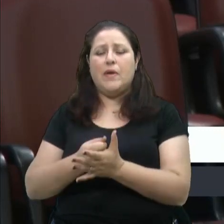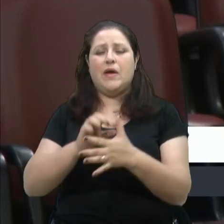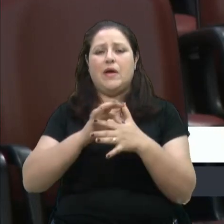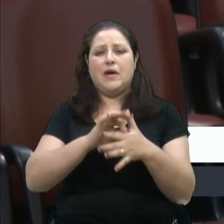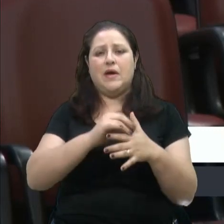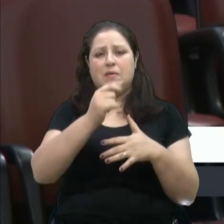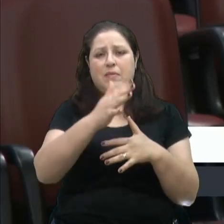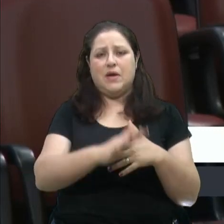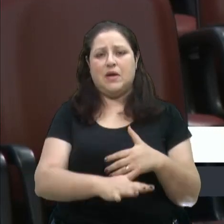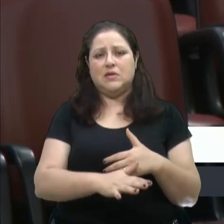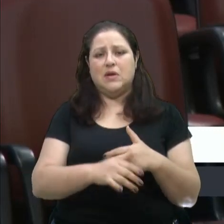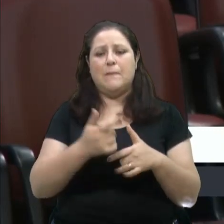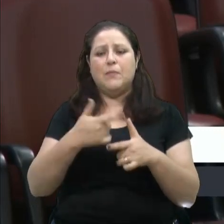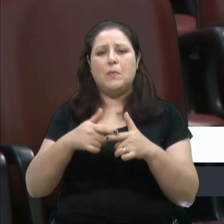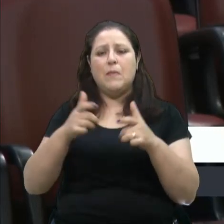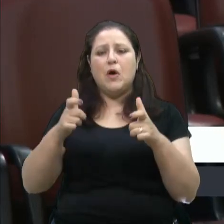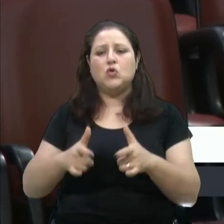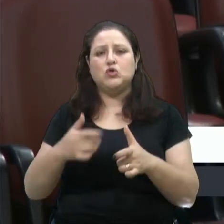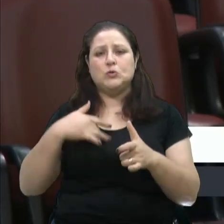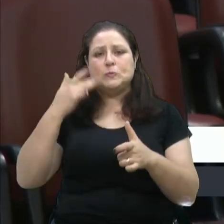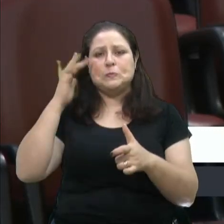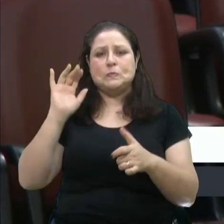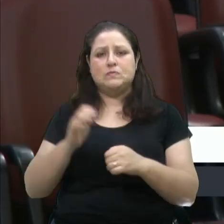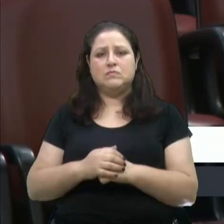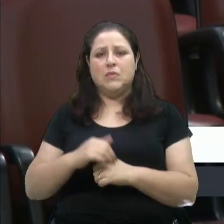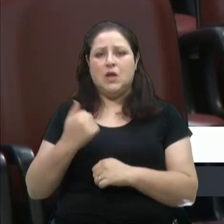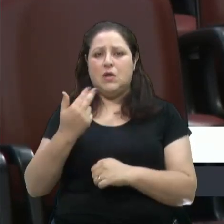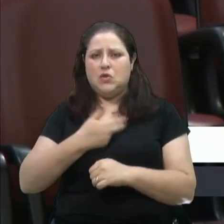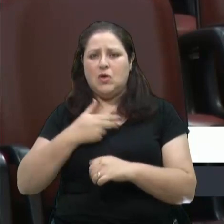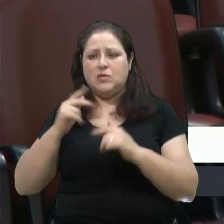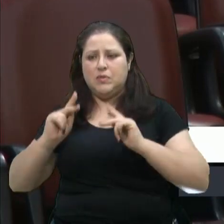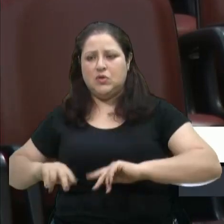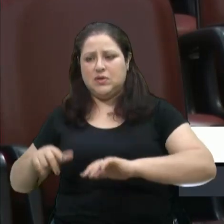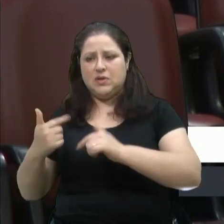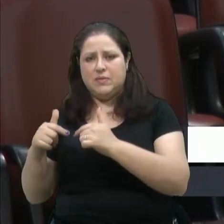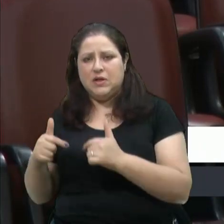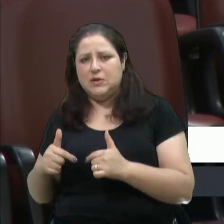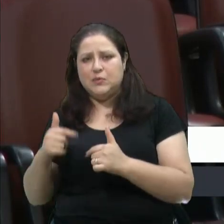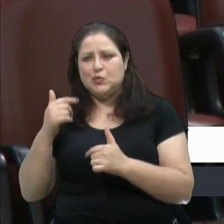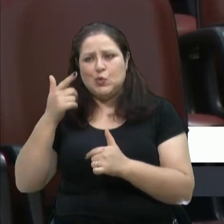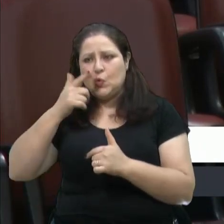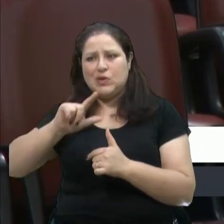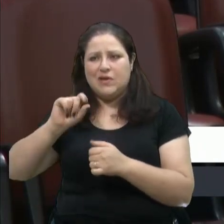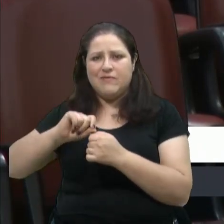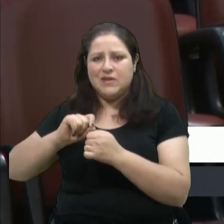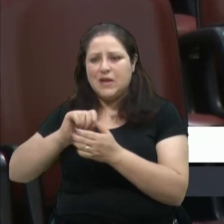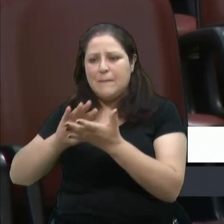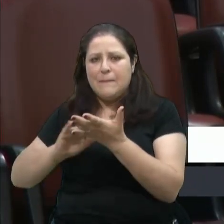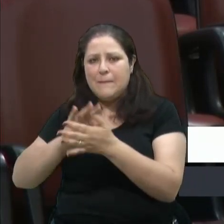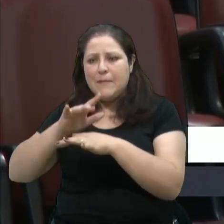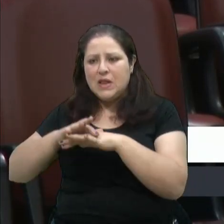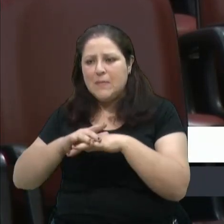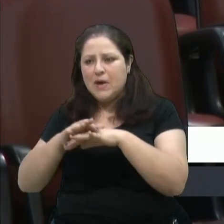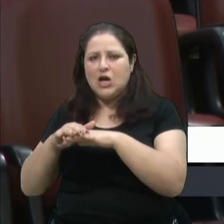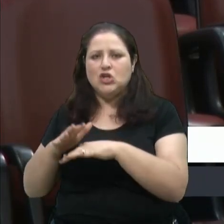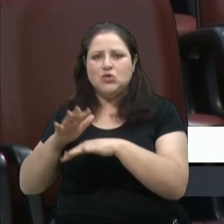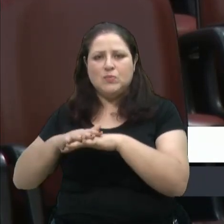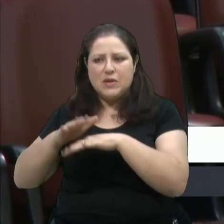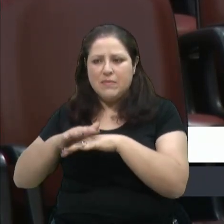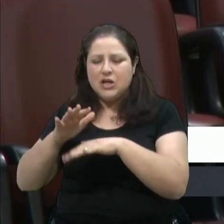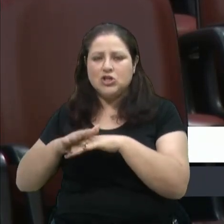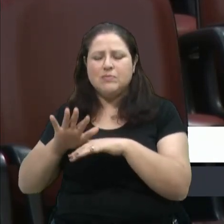nós trabalhador não soubemos fazer essas matemática mas temos sentindo que tem coisa errada aí lá